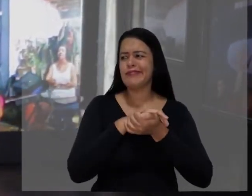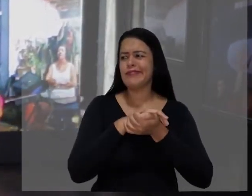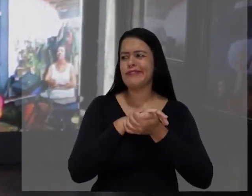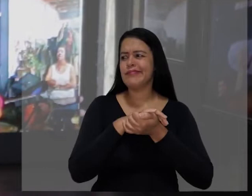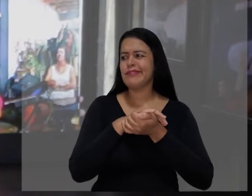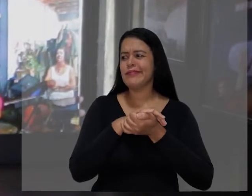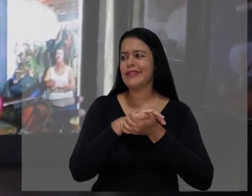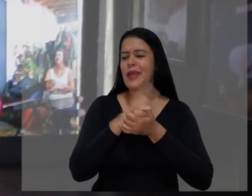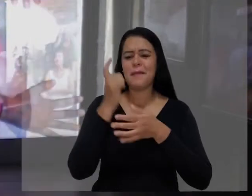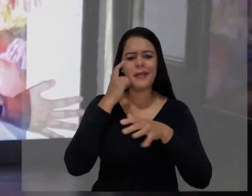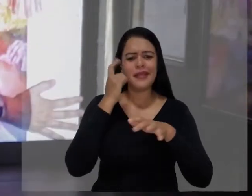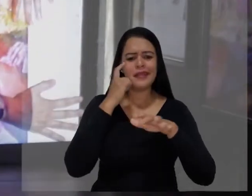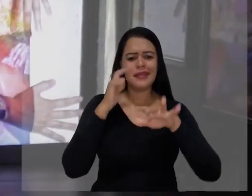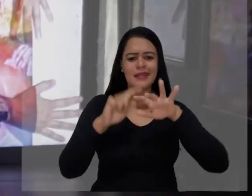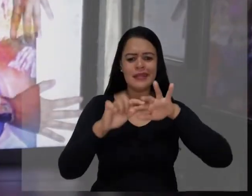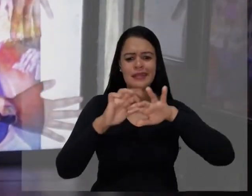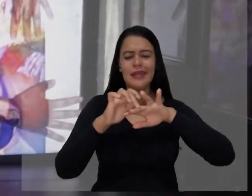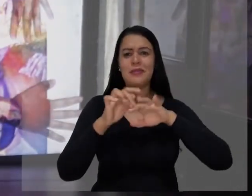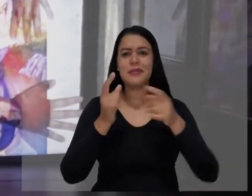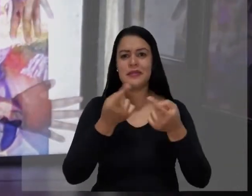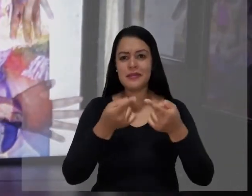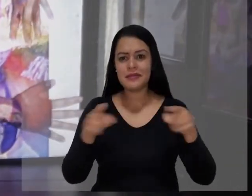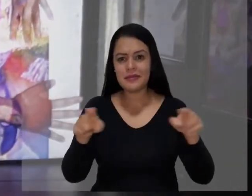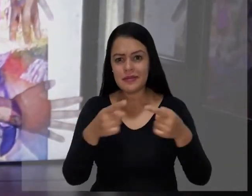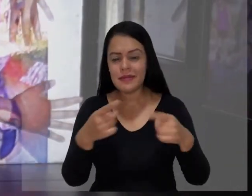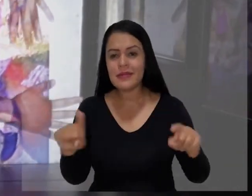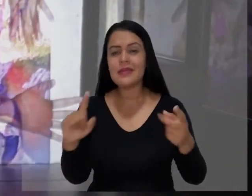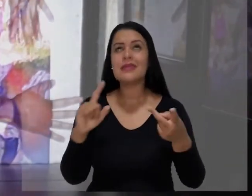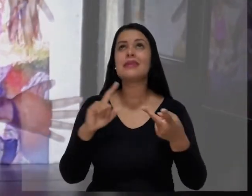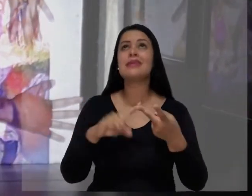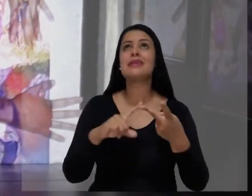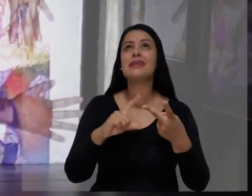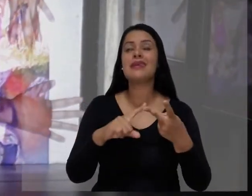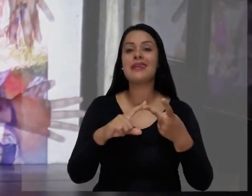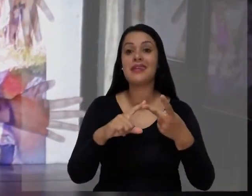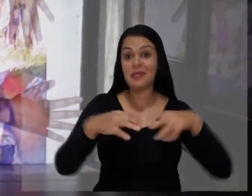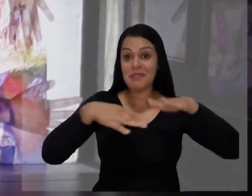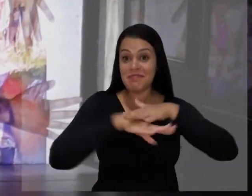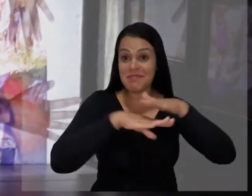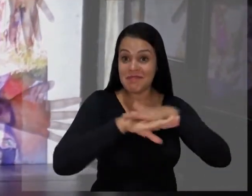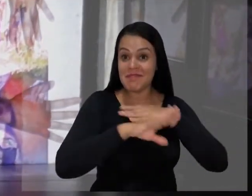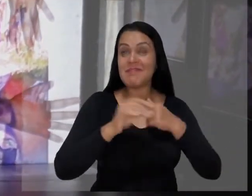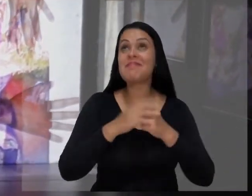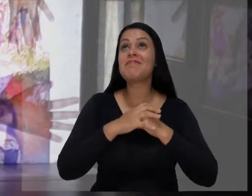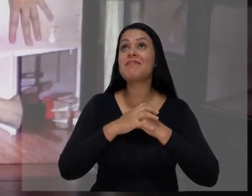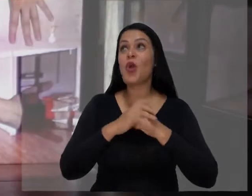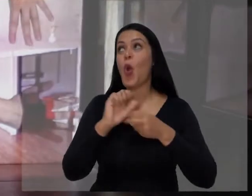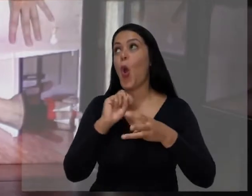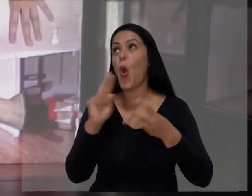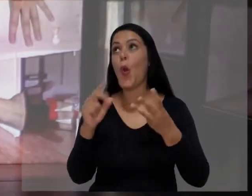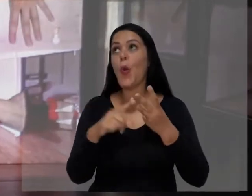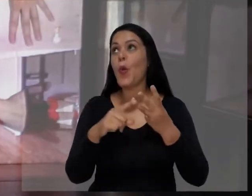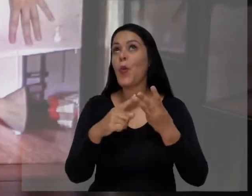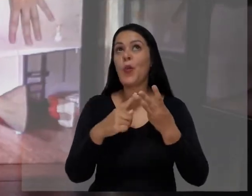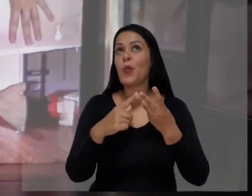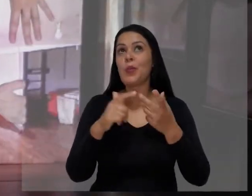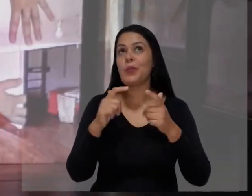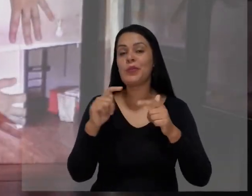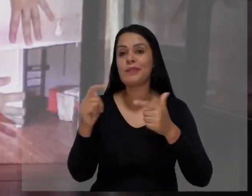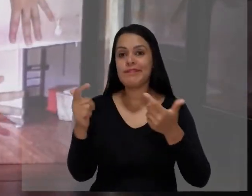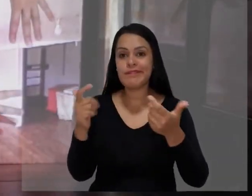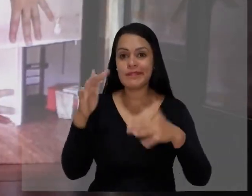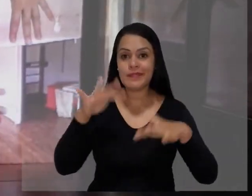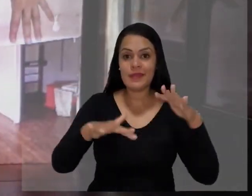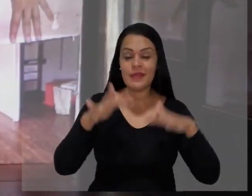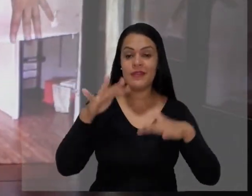Quanta coisa podia ser feita nesse lugar. Uma churrasqueira, um quartinho da bagunça. Um quarto? Por que não?